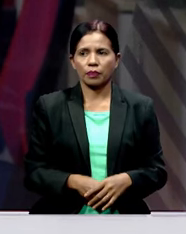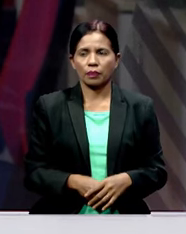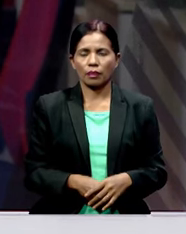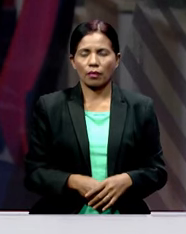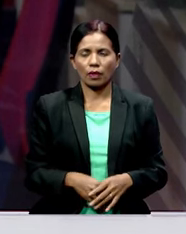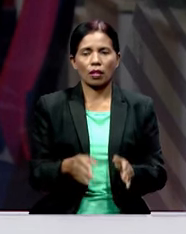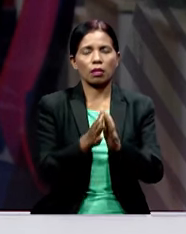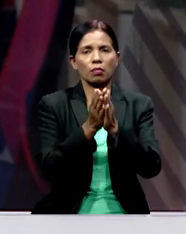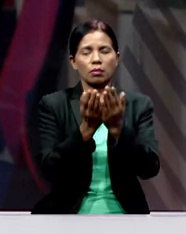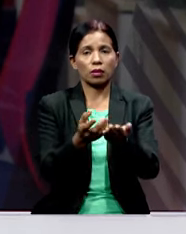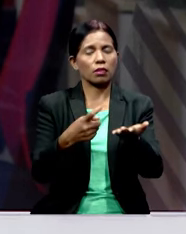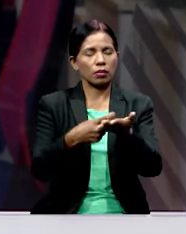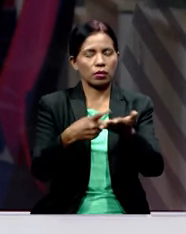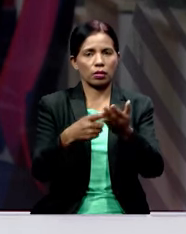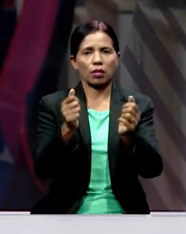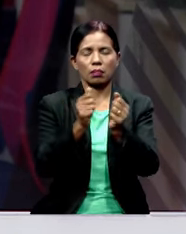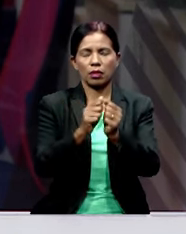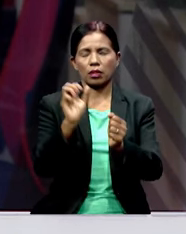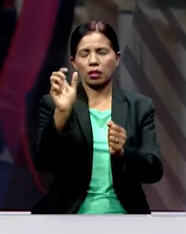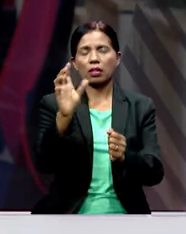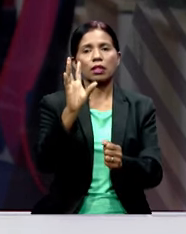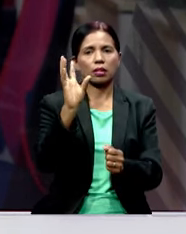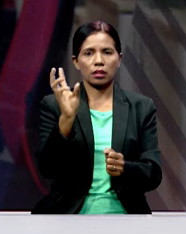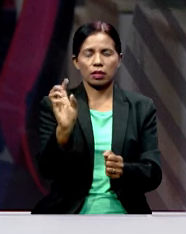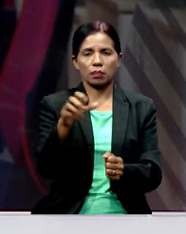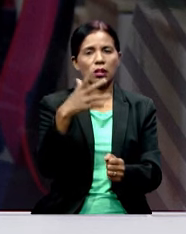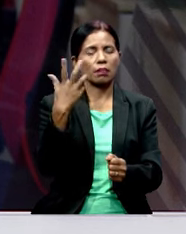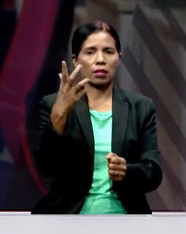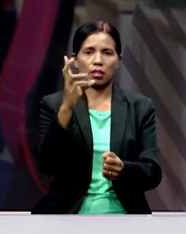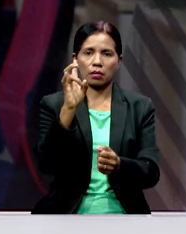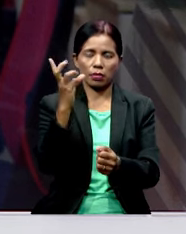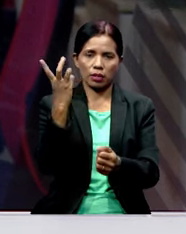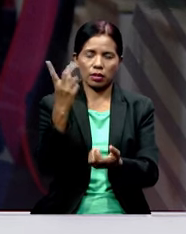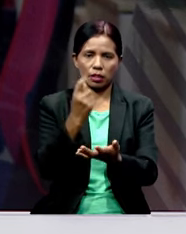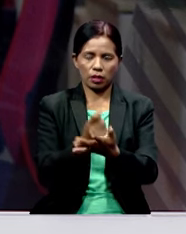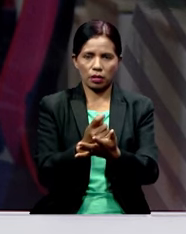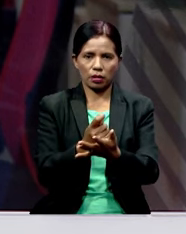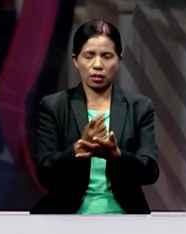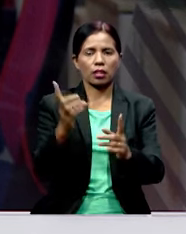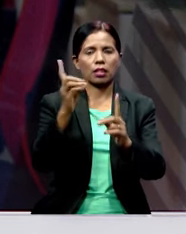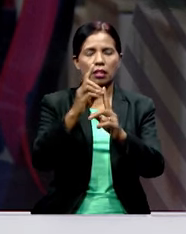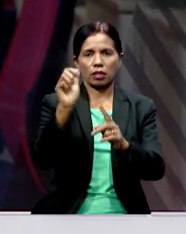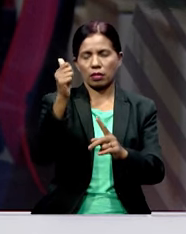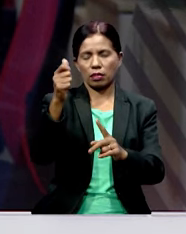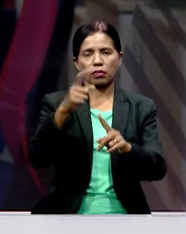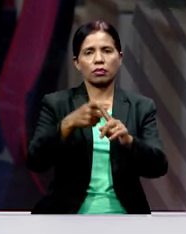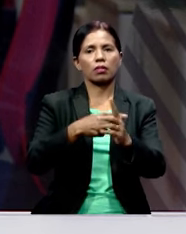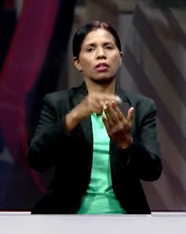Caderneta para pasaporte Rion Sanulo Racing Neng, seto ia Timor-Leste ia Lorong Sanulo Fulang